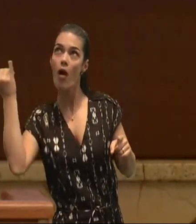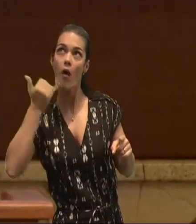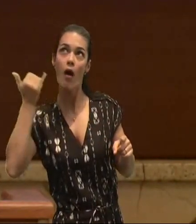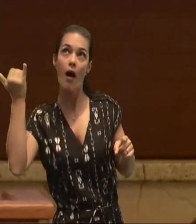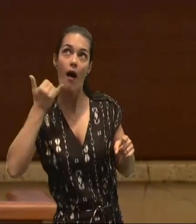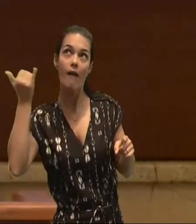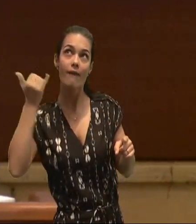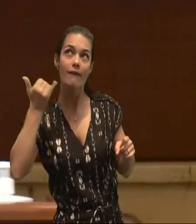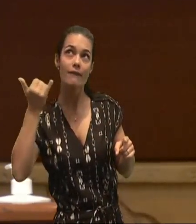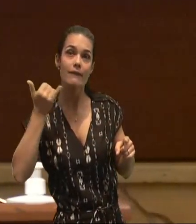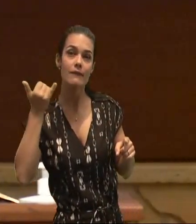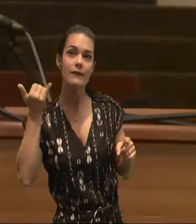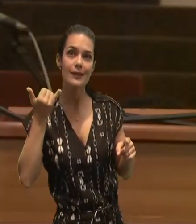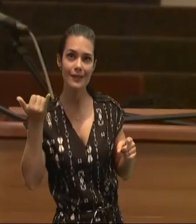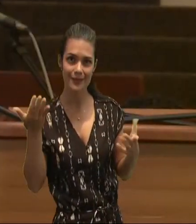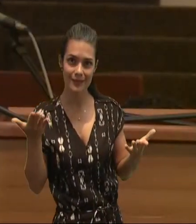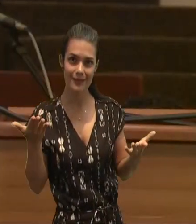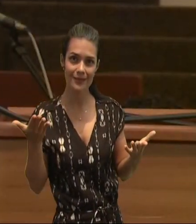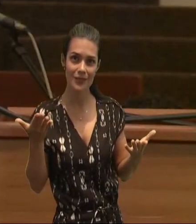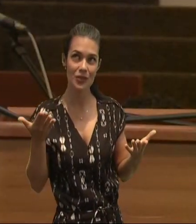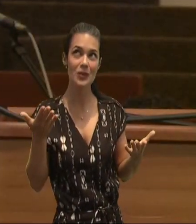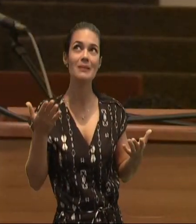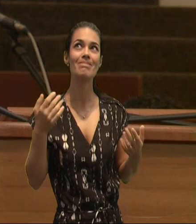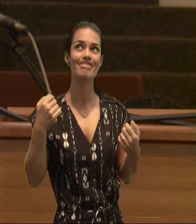Eli sabia que os seus filhos iriam morrer.